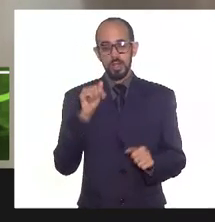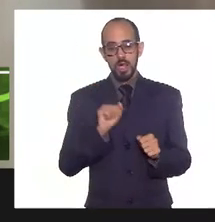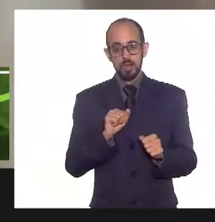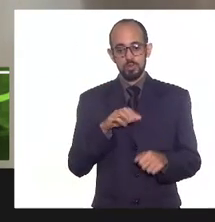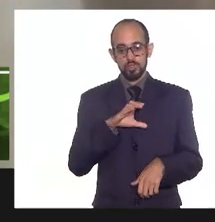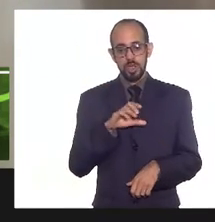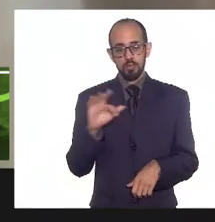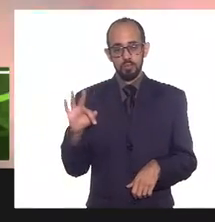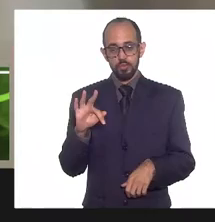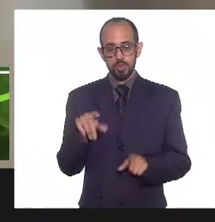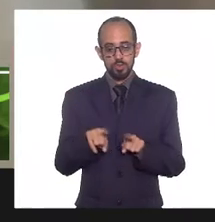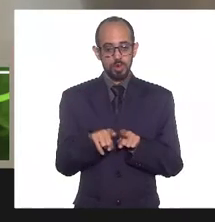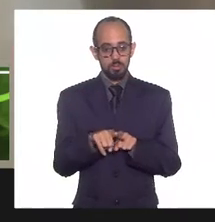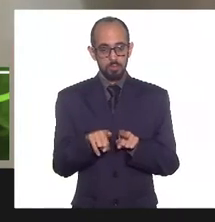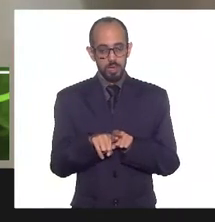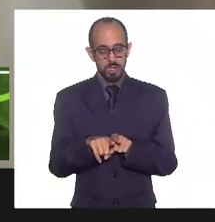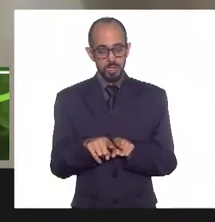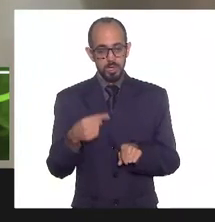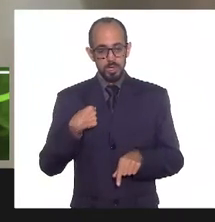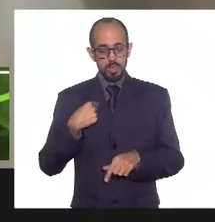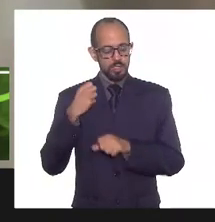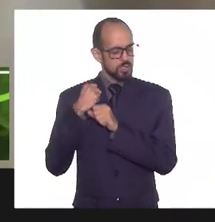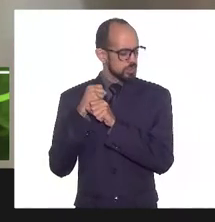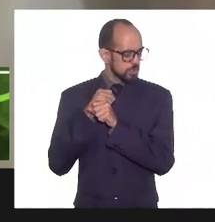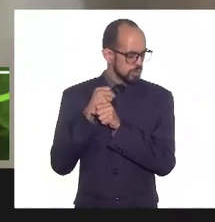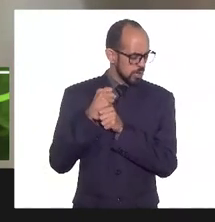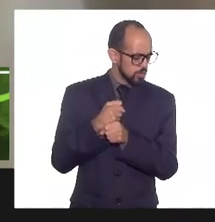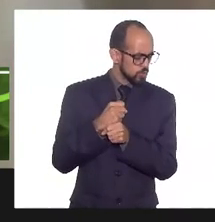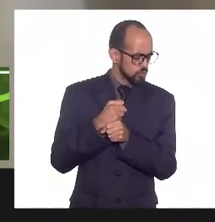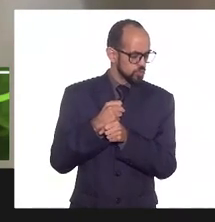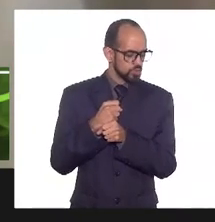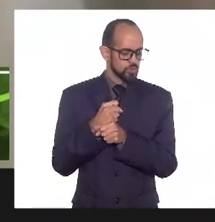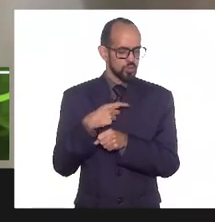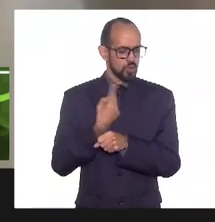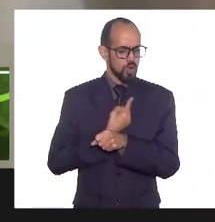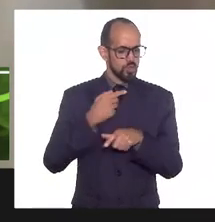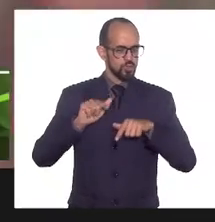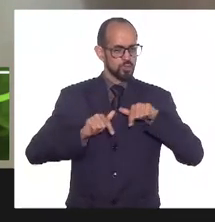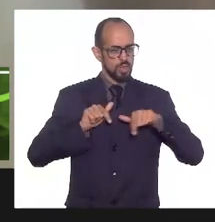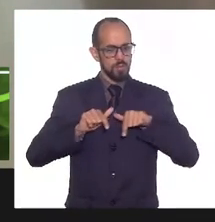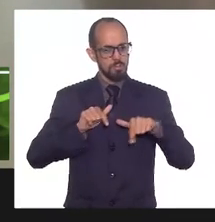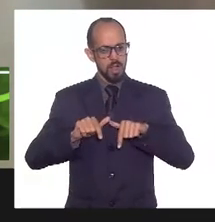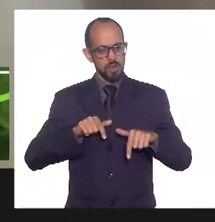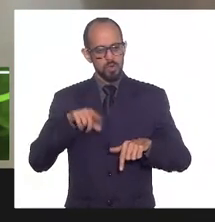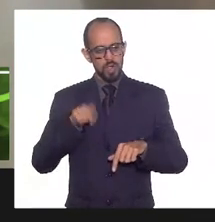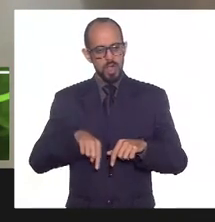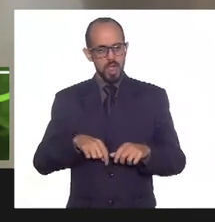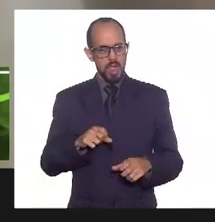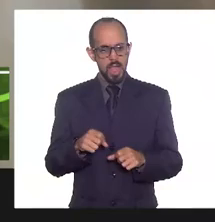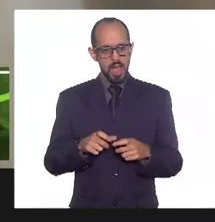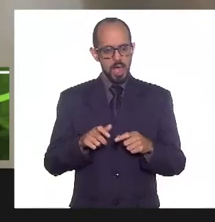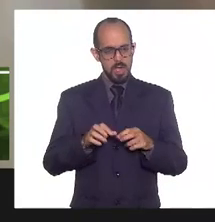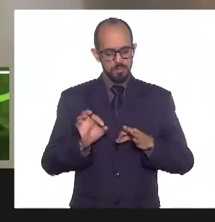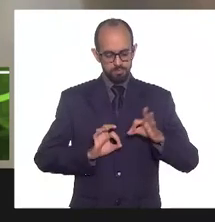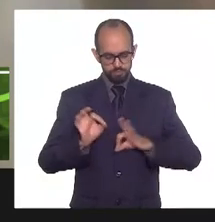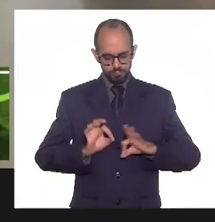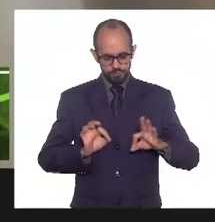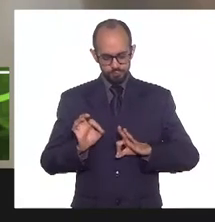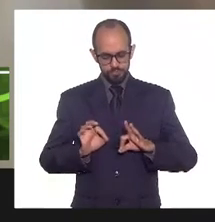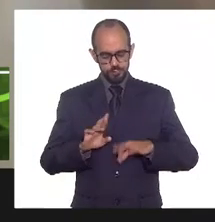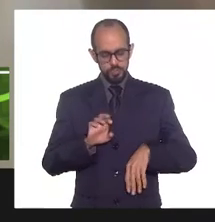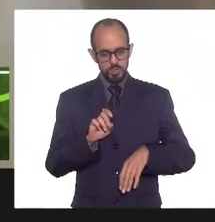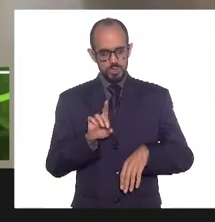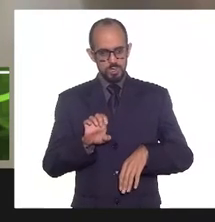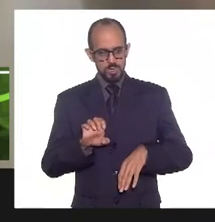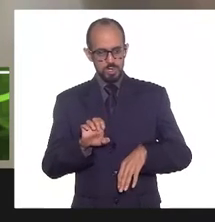então nesses anos todos o nosso trabalho foi a montagem dessas redes